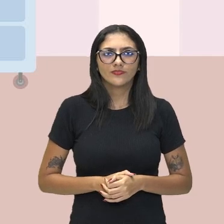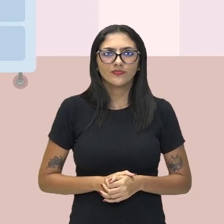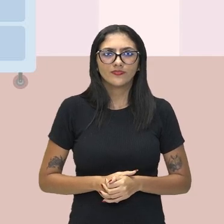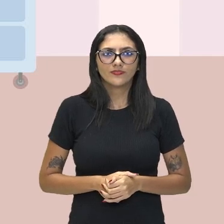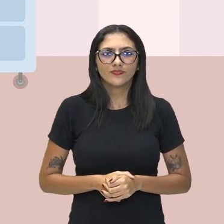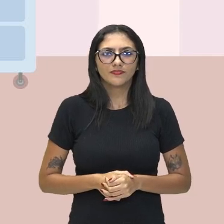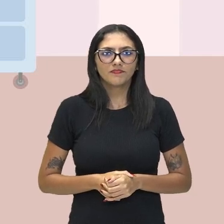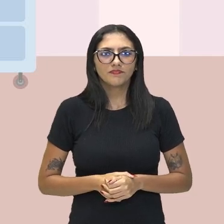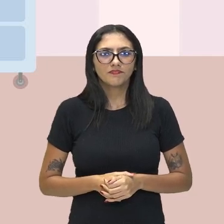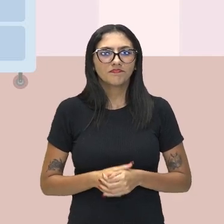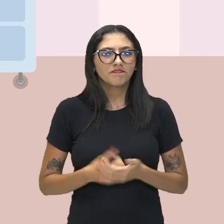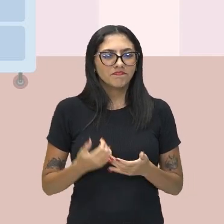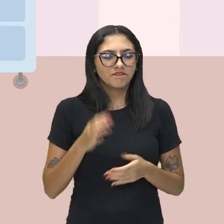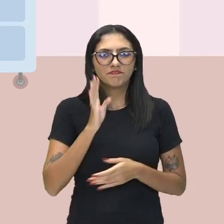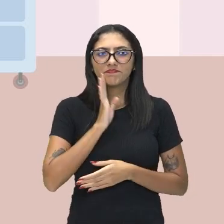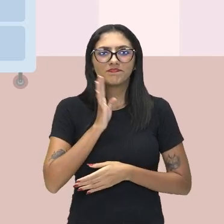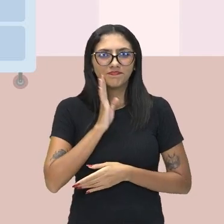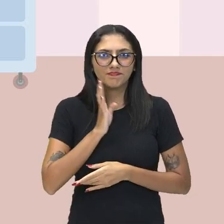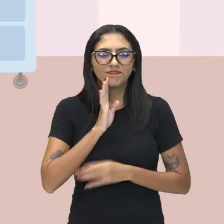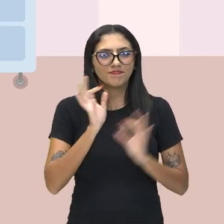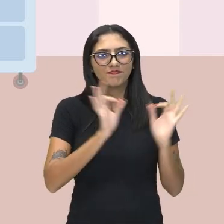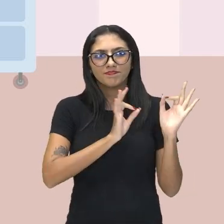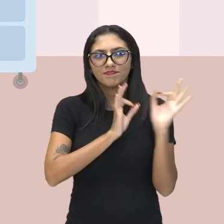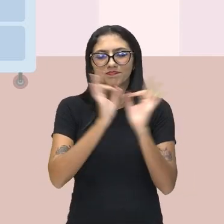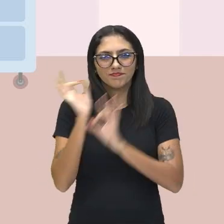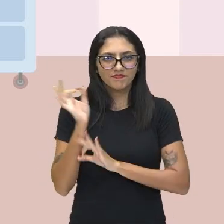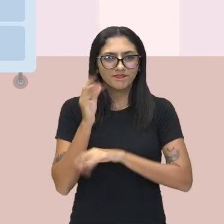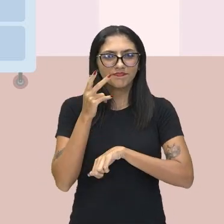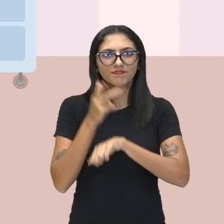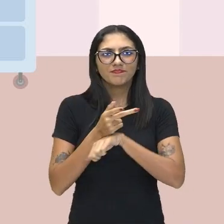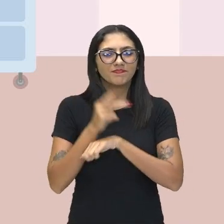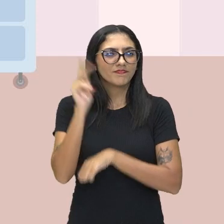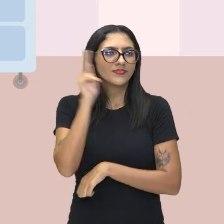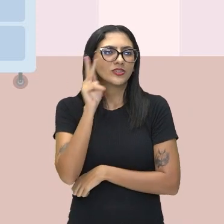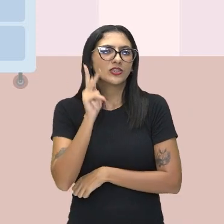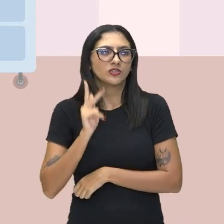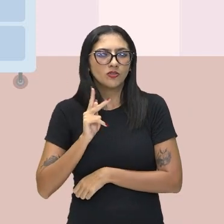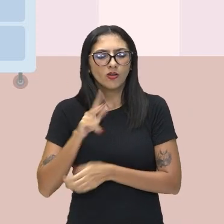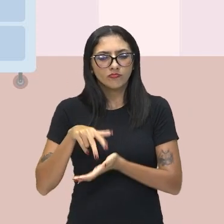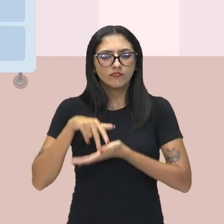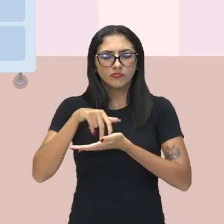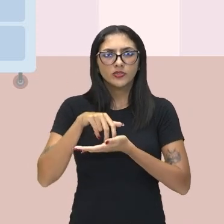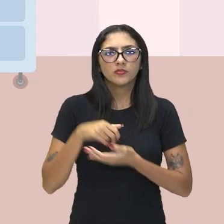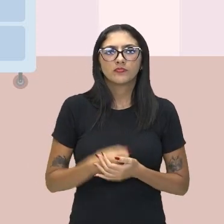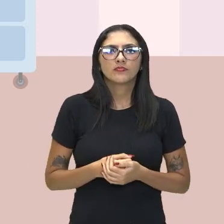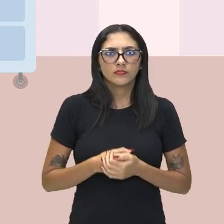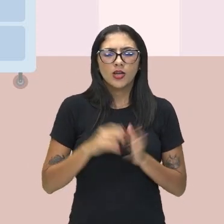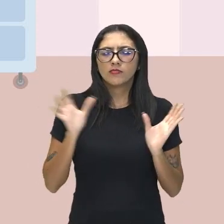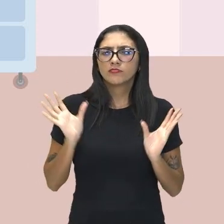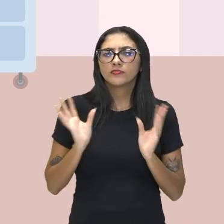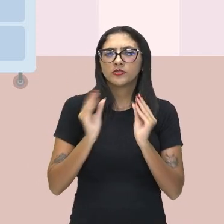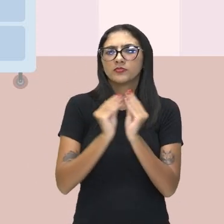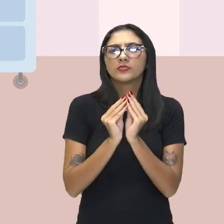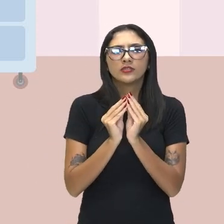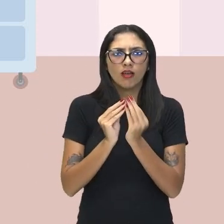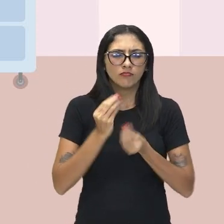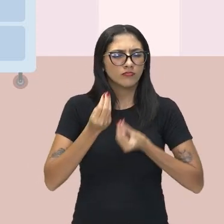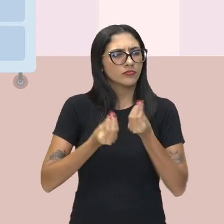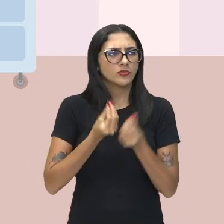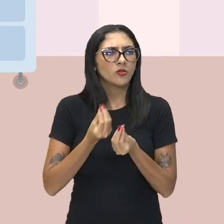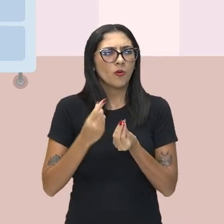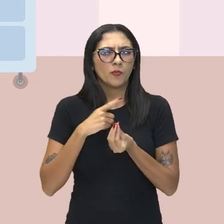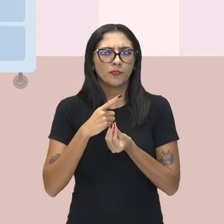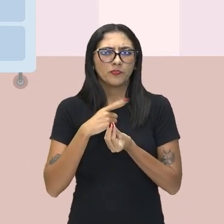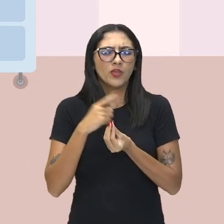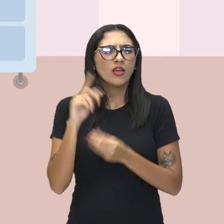né? Vim aqui na companhia da minha moça tecelã para contar para vocês um pouquinho, né? Para relatar para vocês um pouquinho aí do que